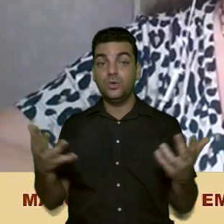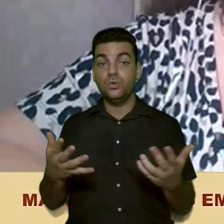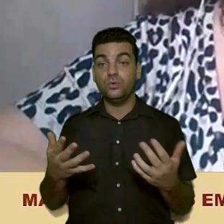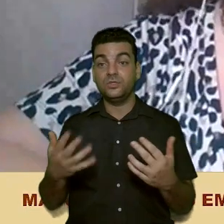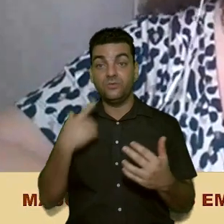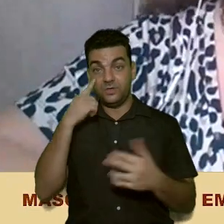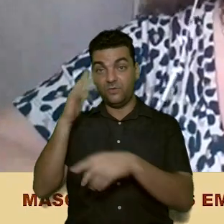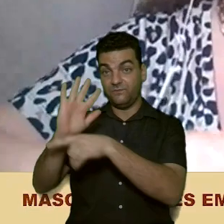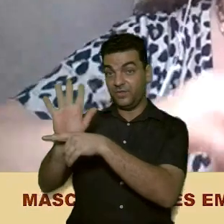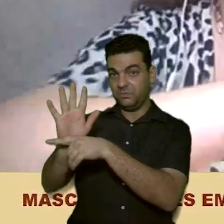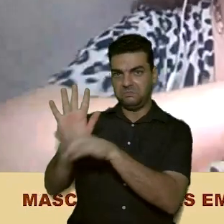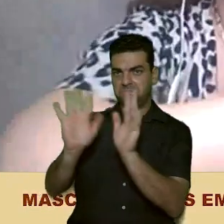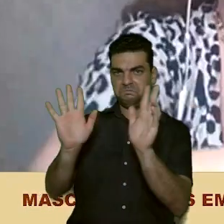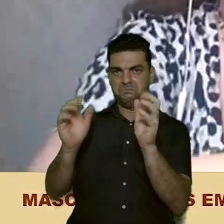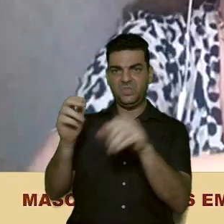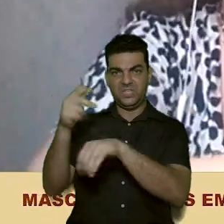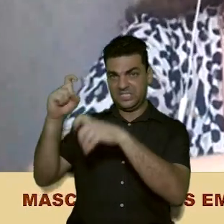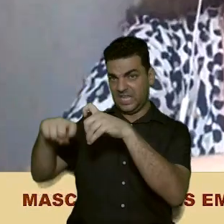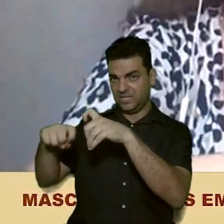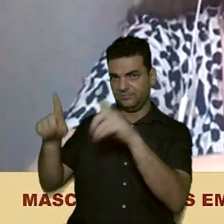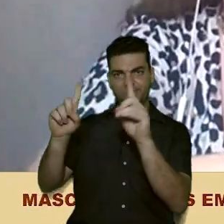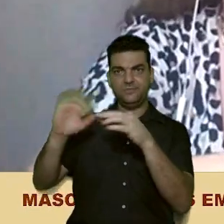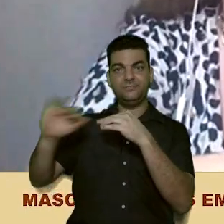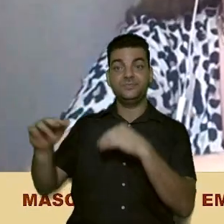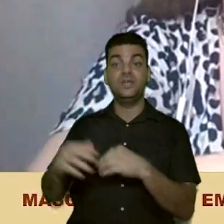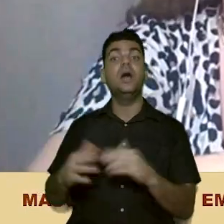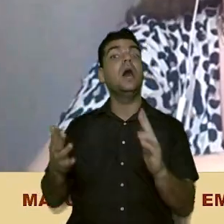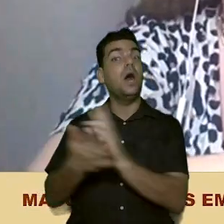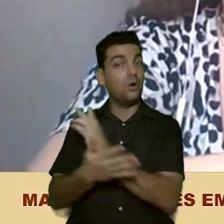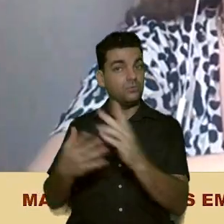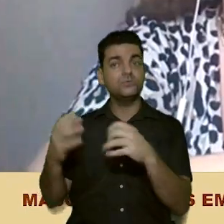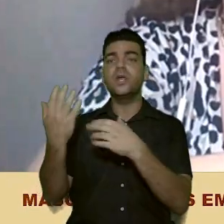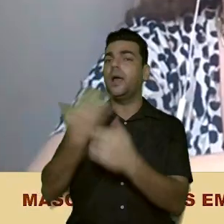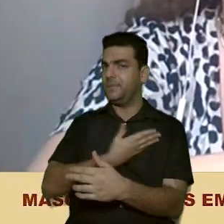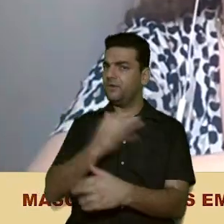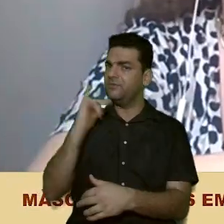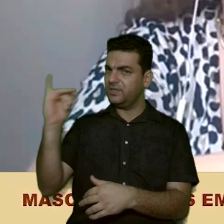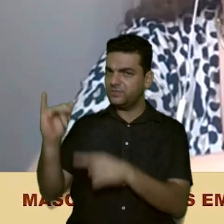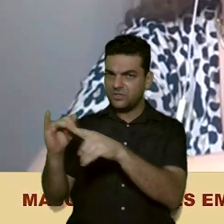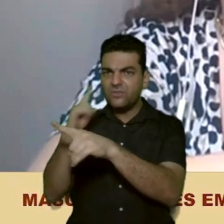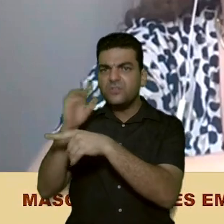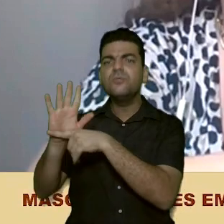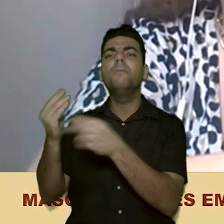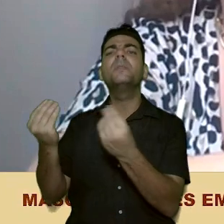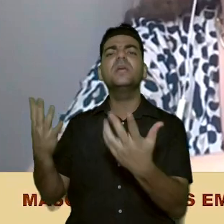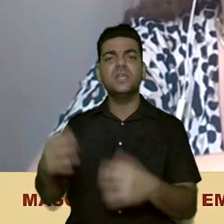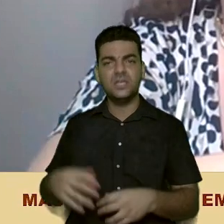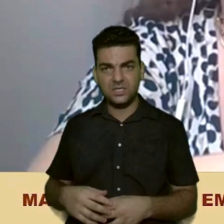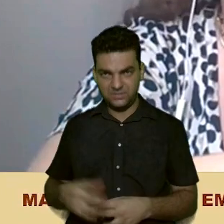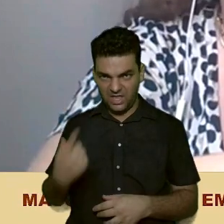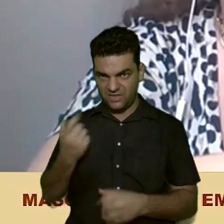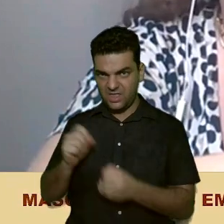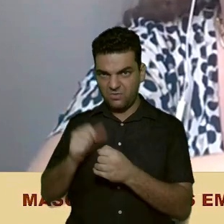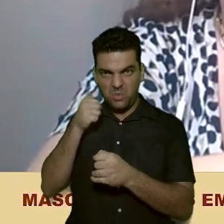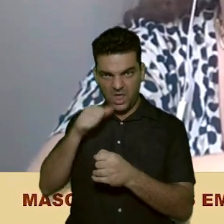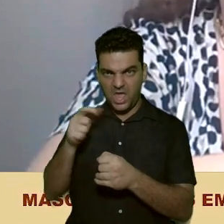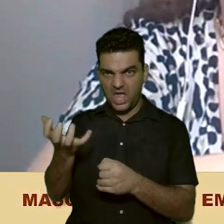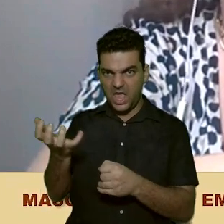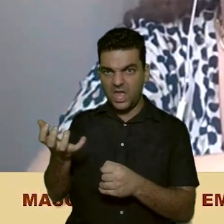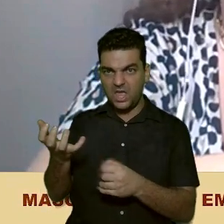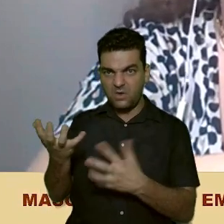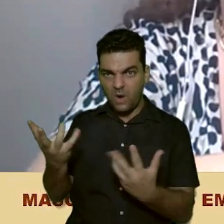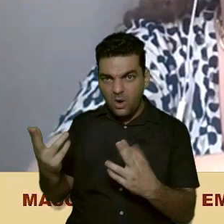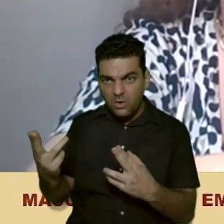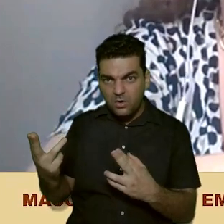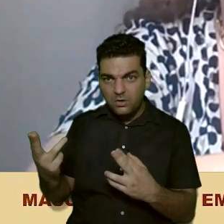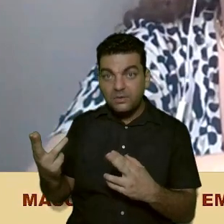pornografia, mas assim, pessoas que eu gostava, amigos, eu trouxe a reflexão. Eu falei, cara, mas não, vocês estão vendo esse filme aí, por que você gostaria de fazer isso com a sua esposa? Se você